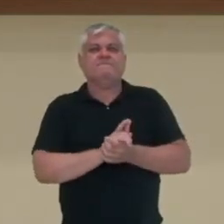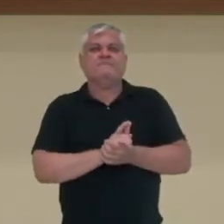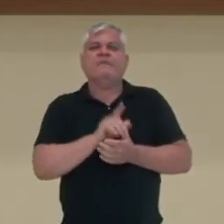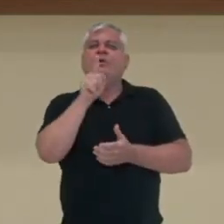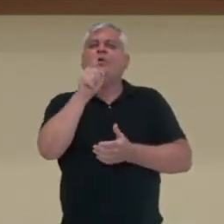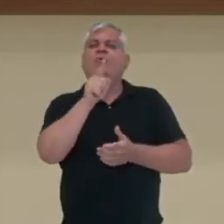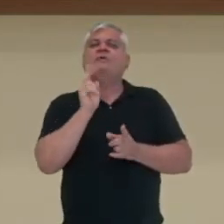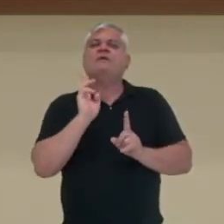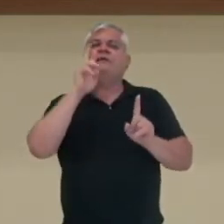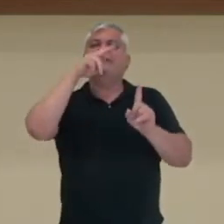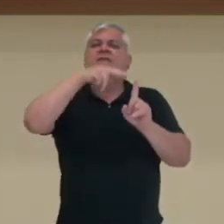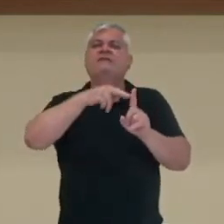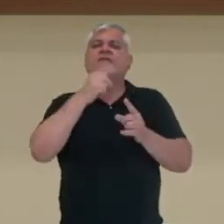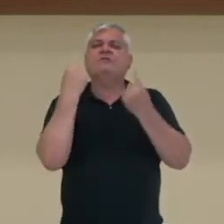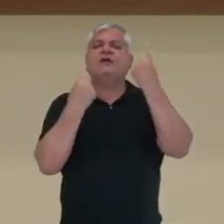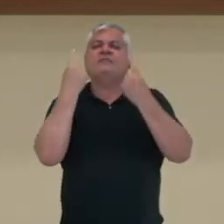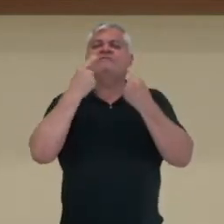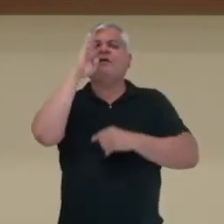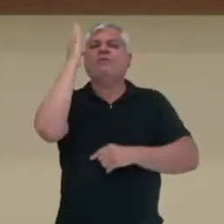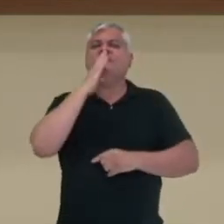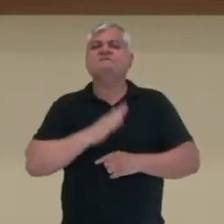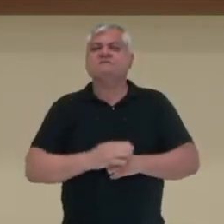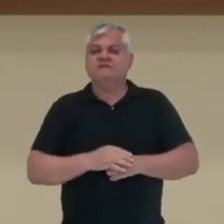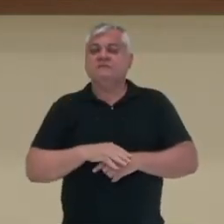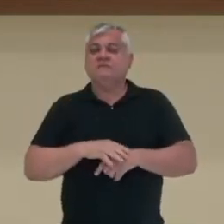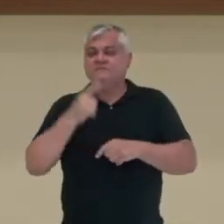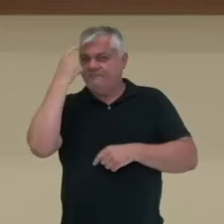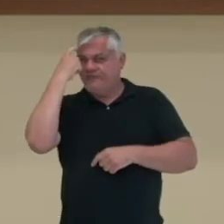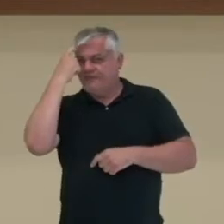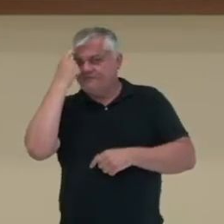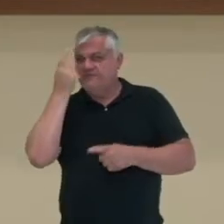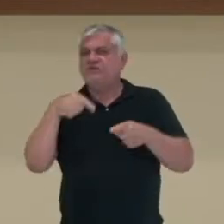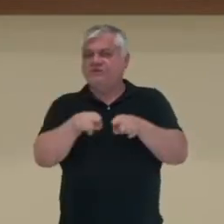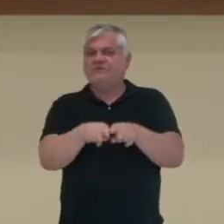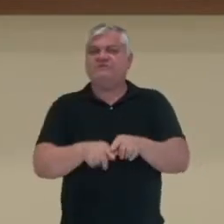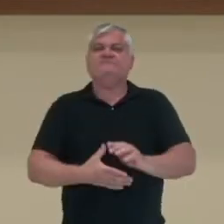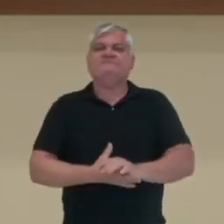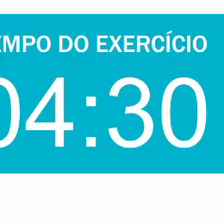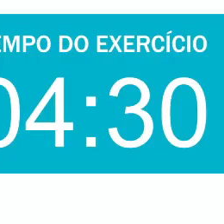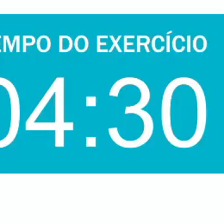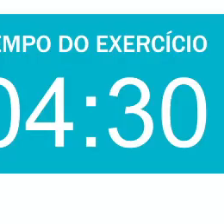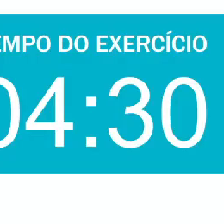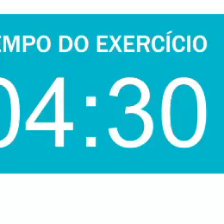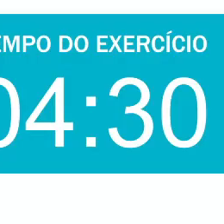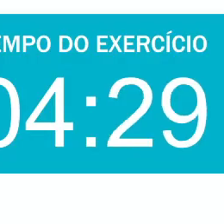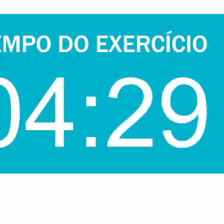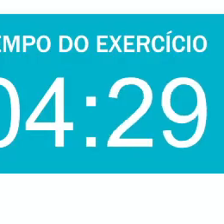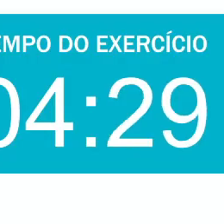representa o carnaval brasileiro. Pense e eu já volto.